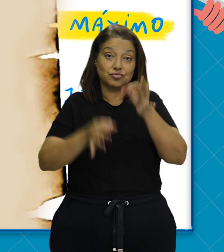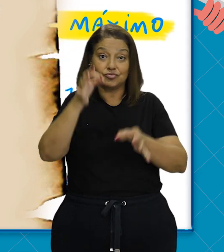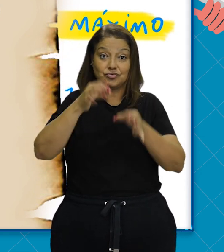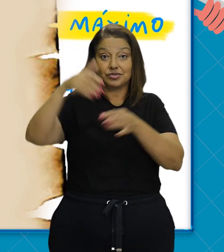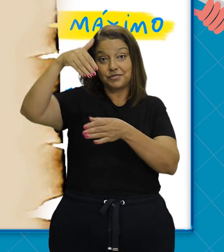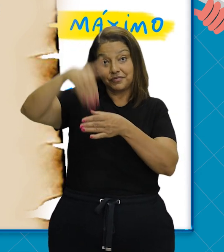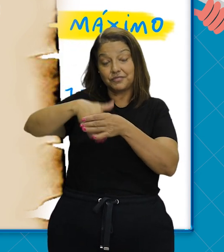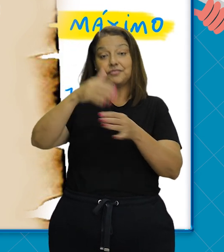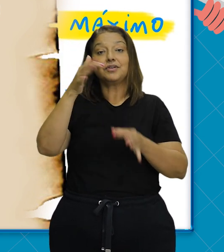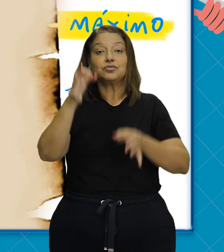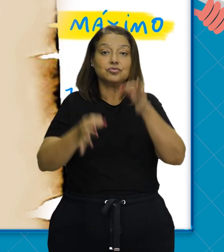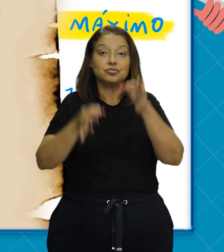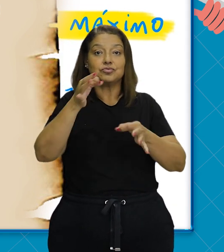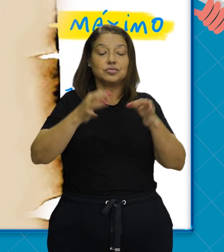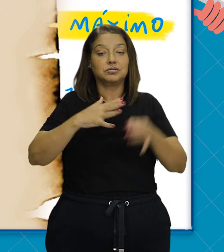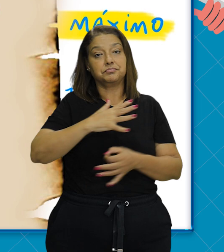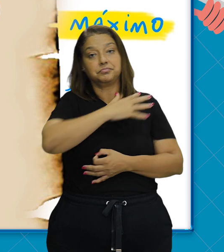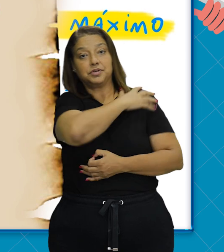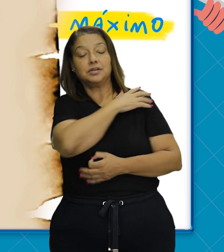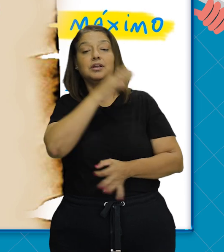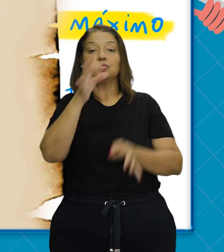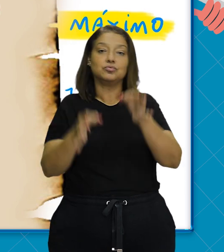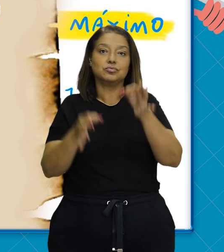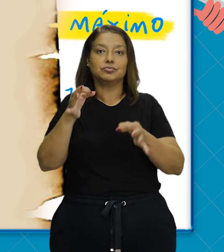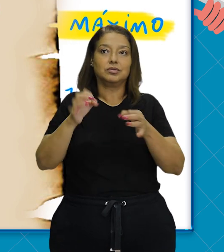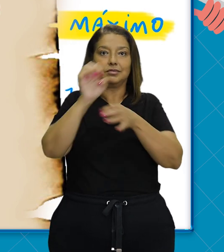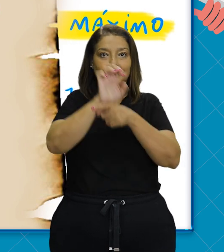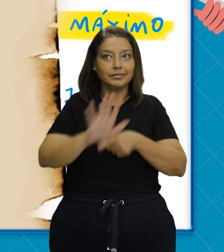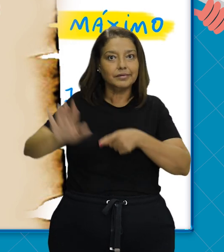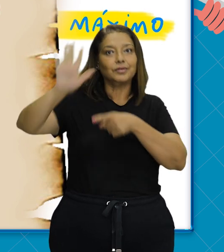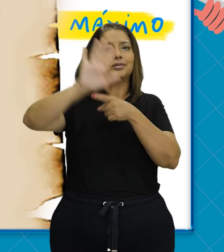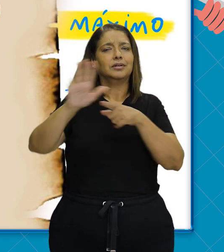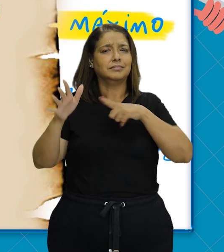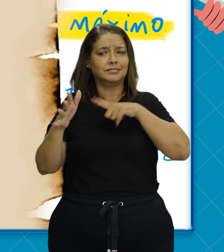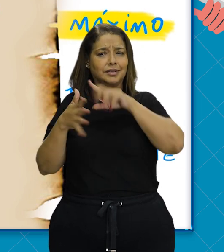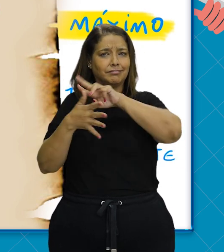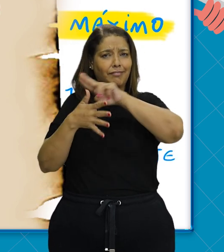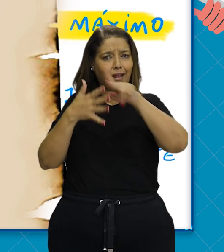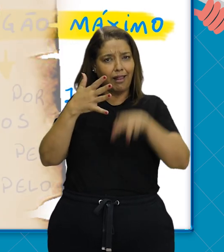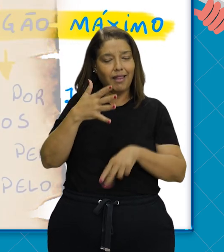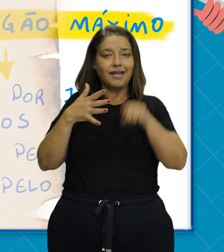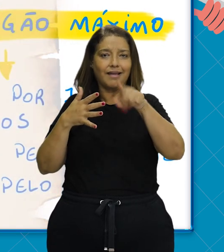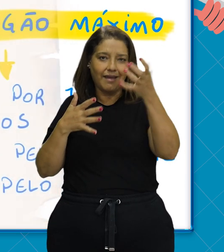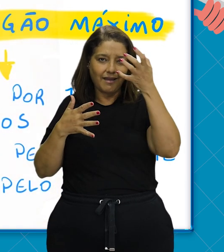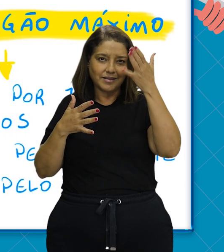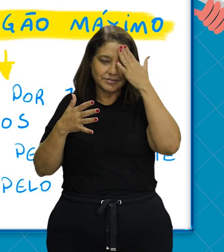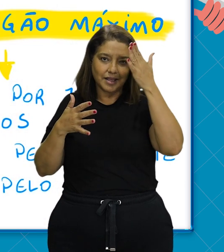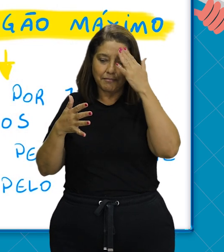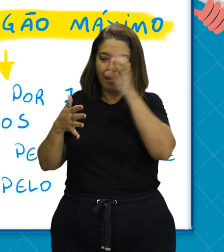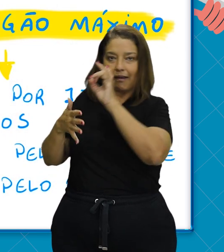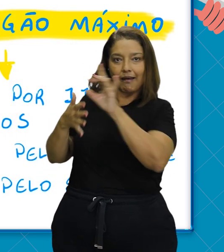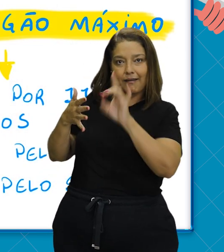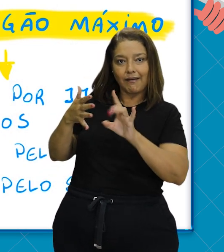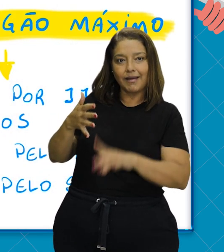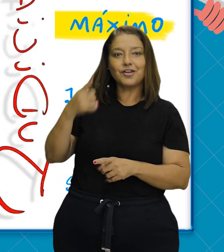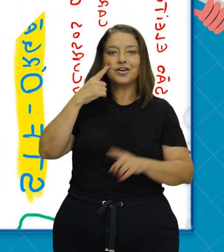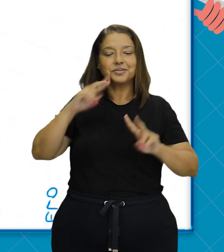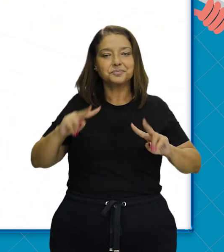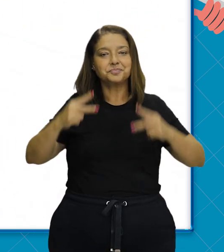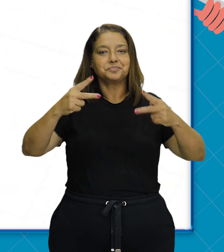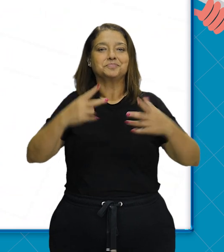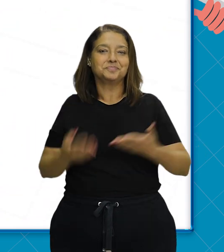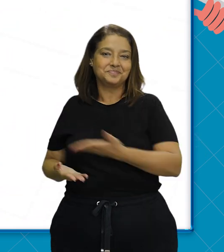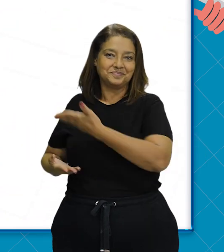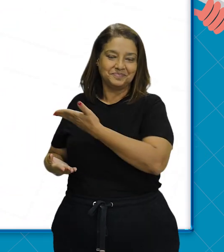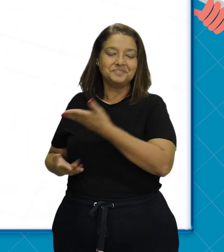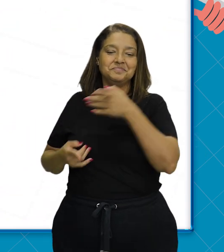Justiça Militar e a Justiça Estadual. Quantas justiças, hein? Se você quiser entender um pouco mais de cada uma, eu estou deixando